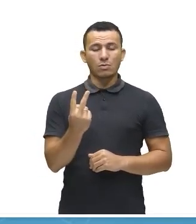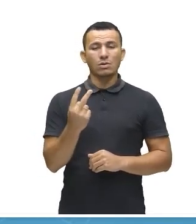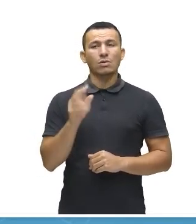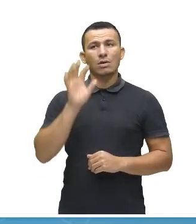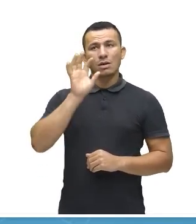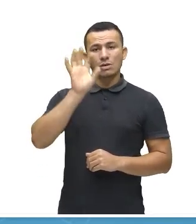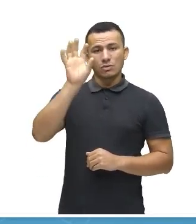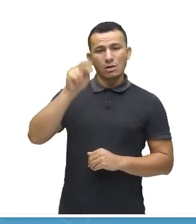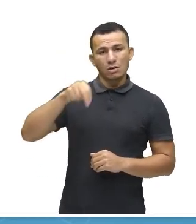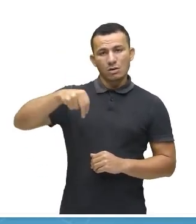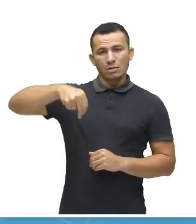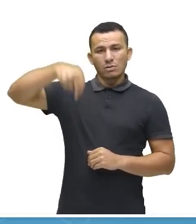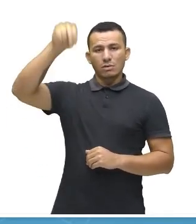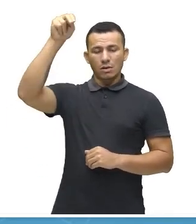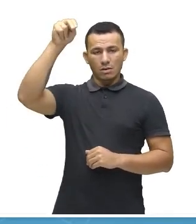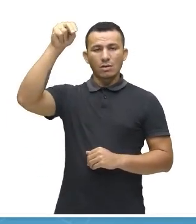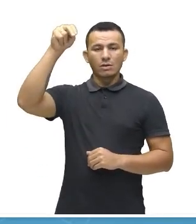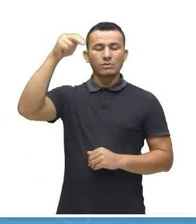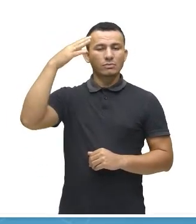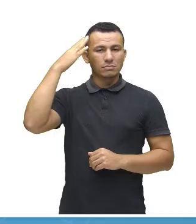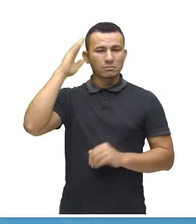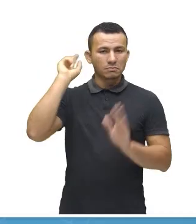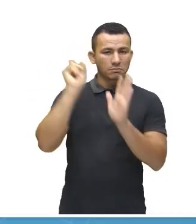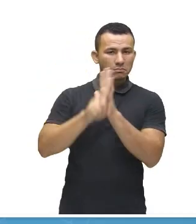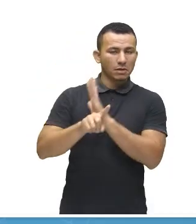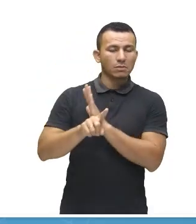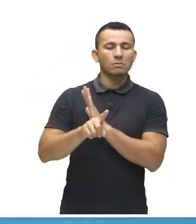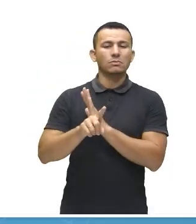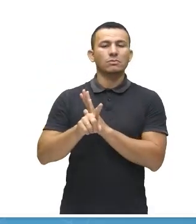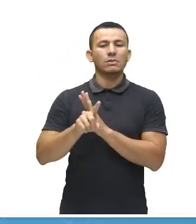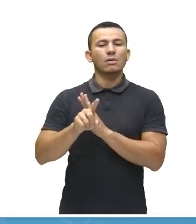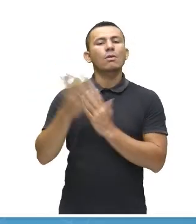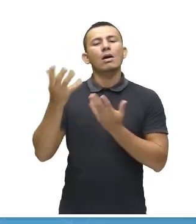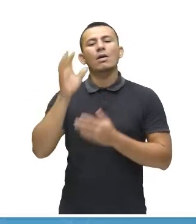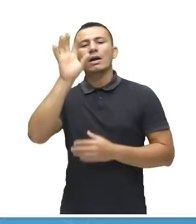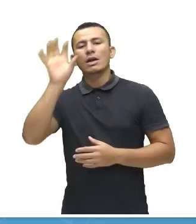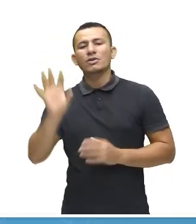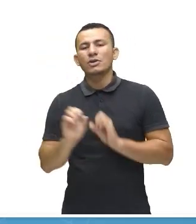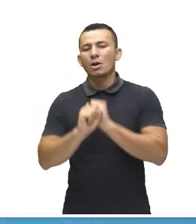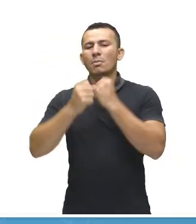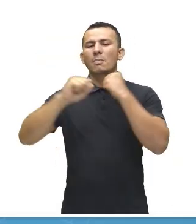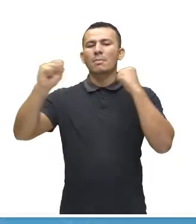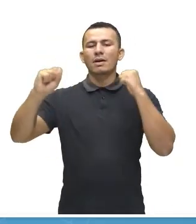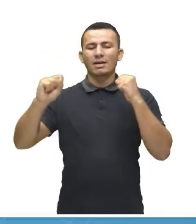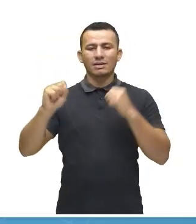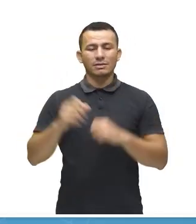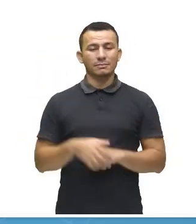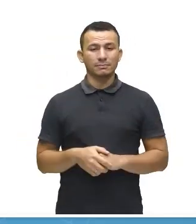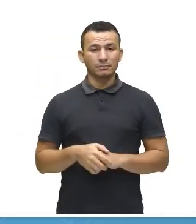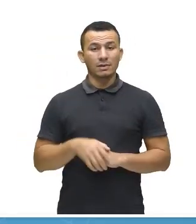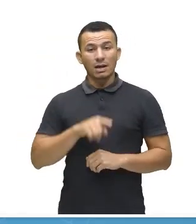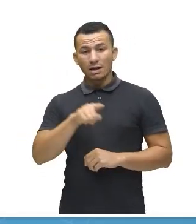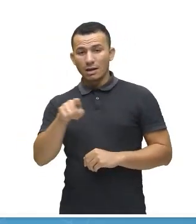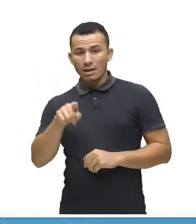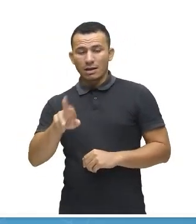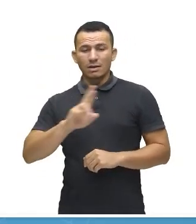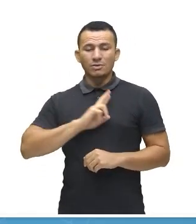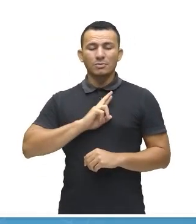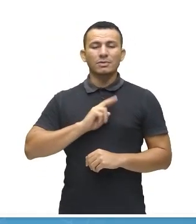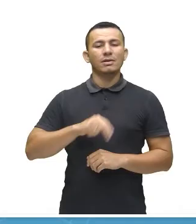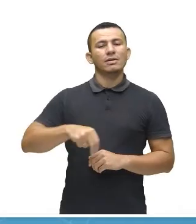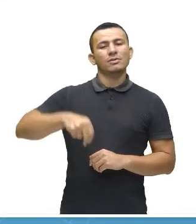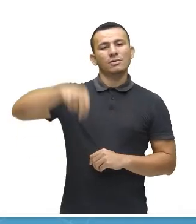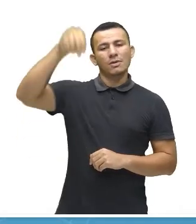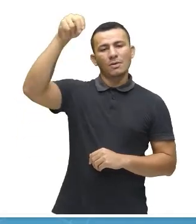região norte, né? Questão 2, que queria saber a região com maior extensão, né? E aí a Lídia colocou que é a